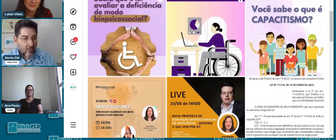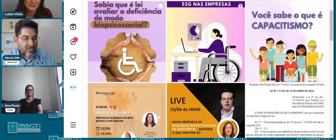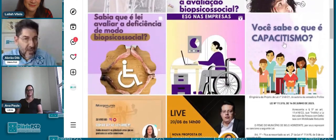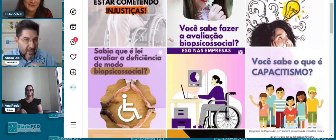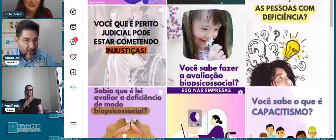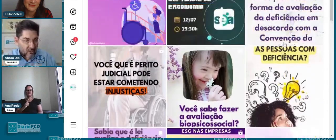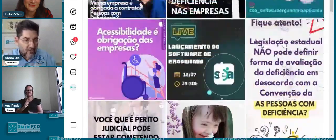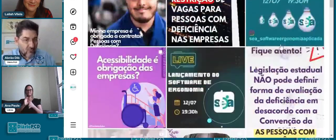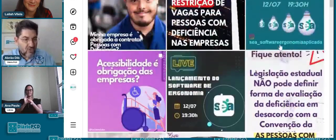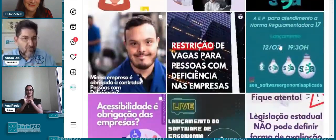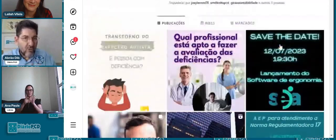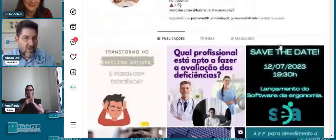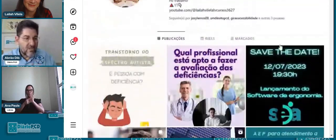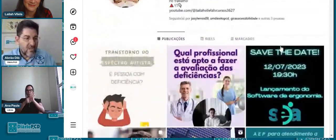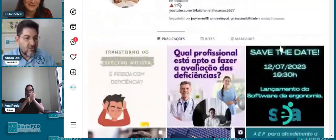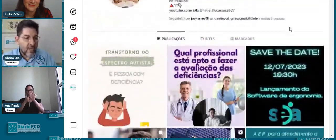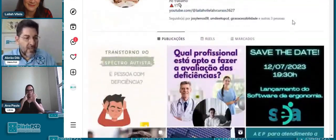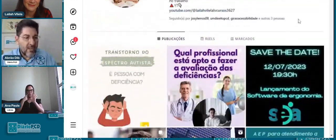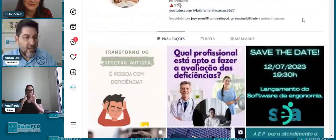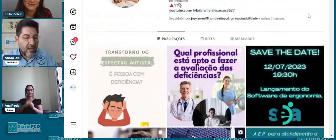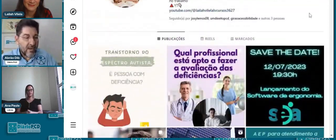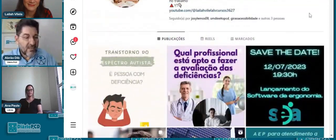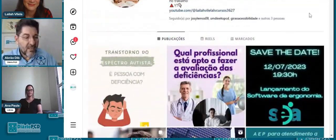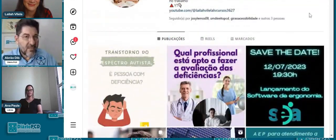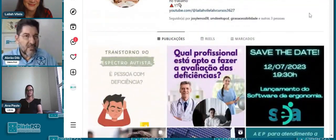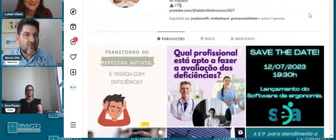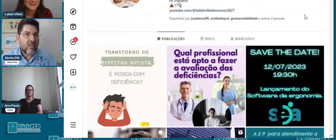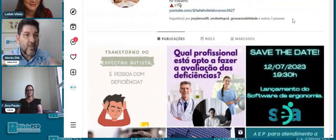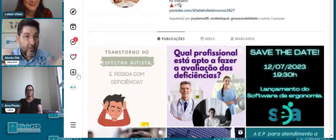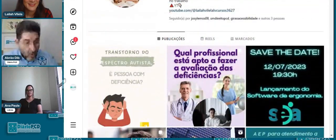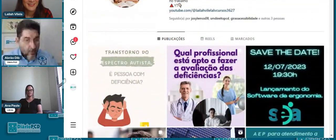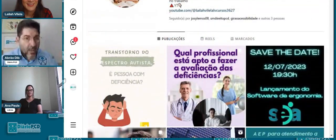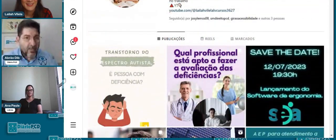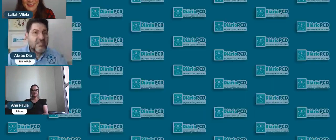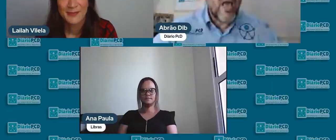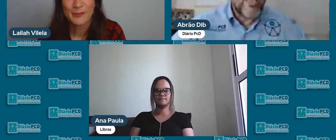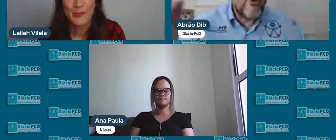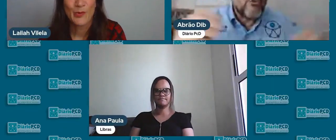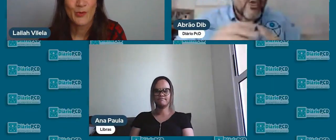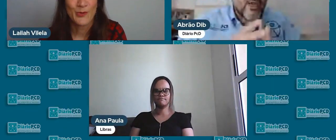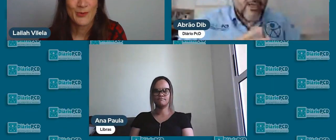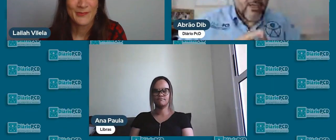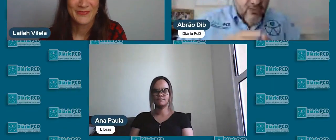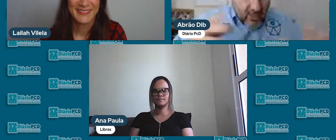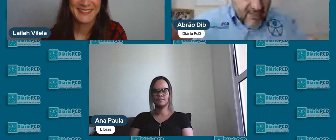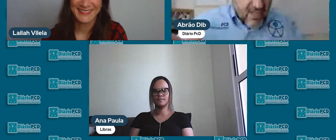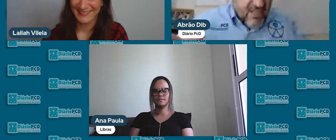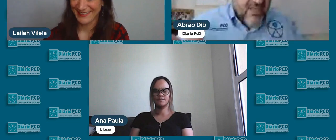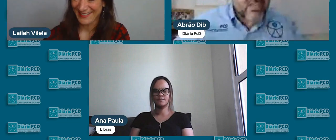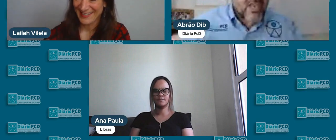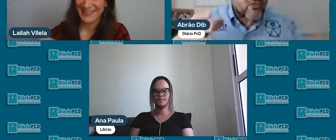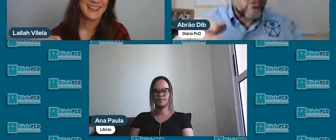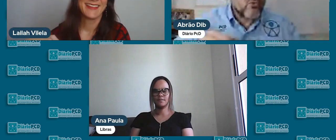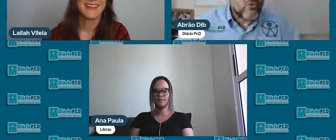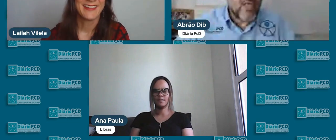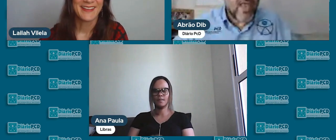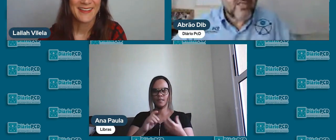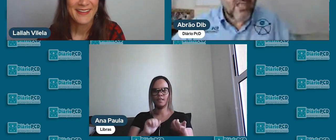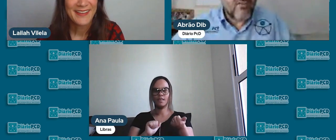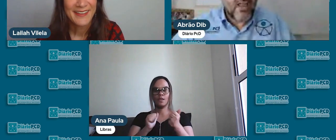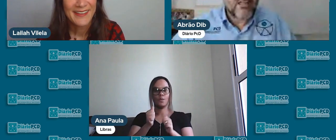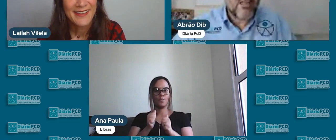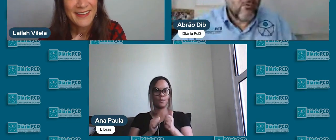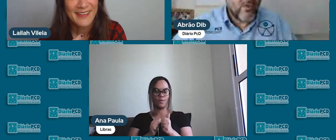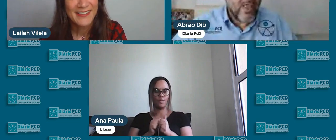estamos disponibilizando aqui nessa descrição também. Bom, mas e aí, doutora? Levantei esse assunto. O que é essa avaliação,